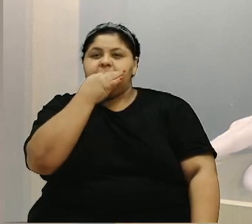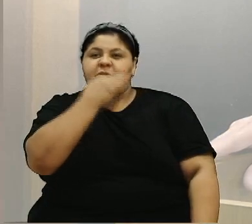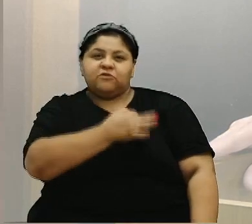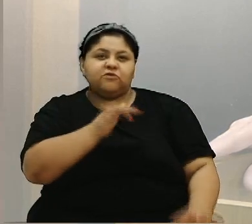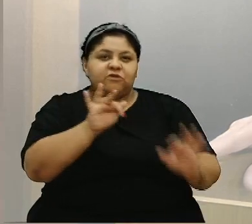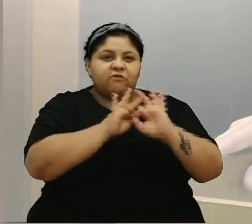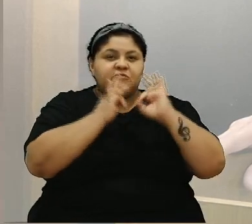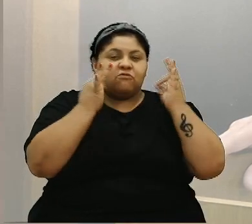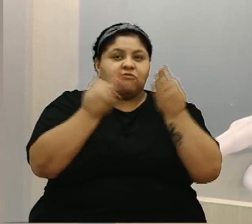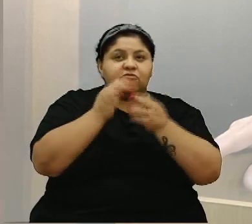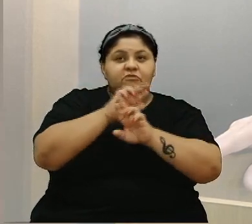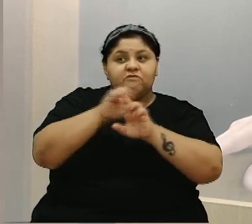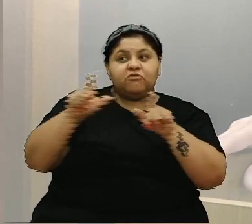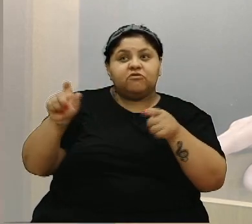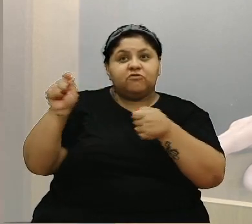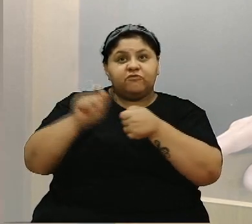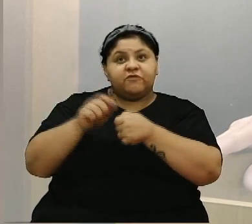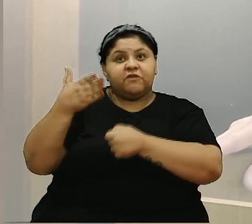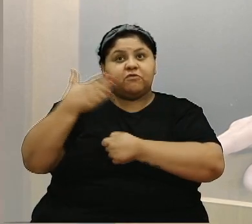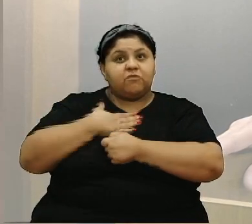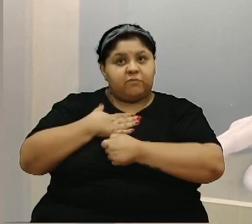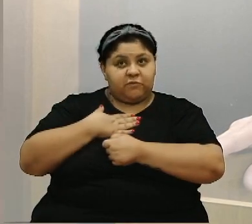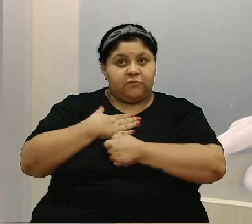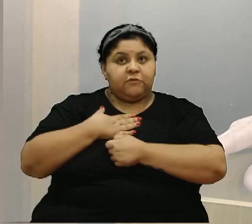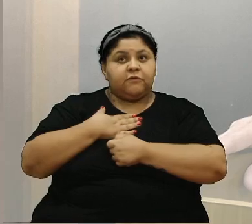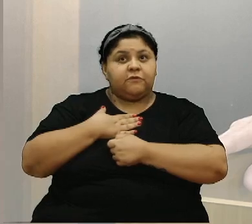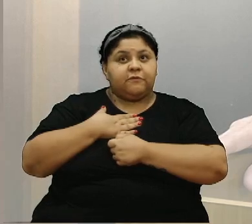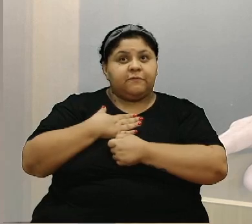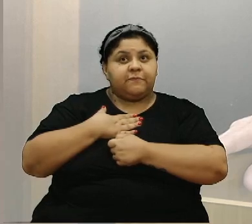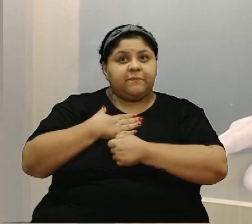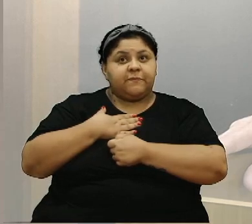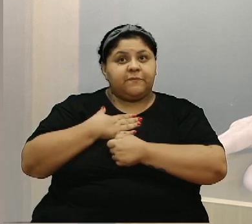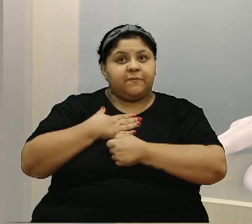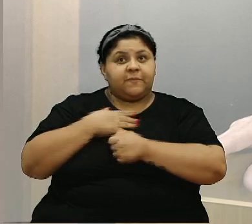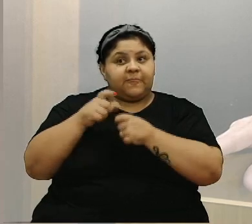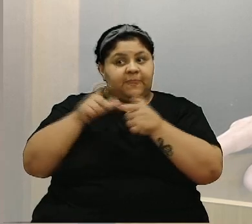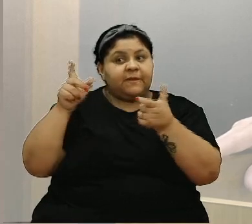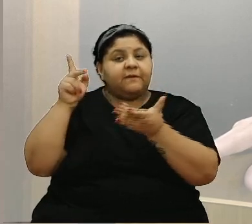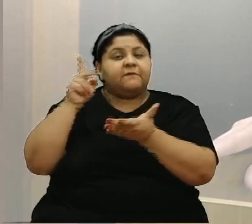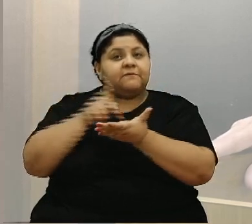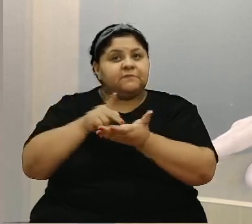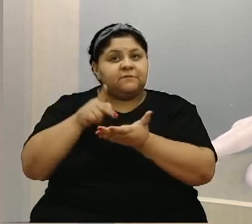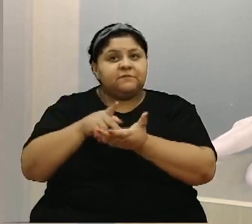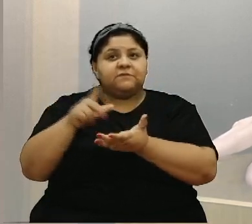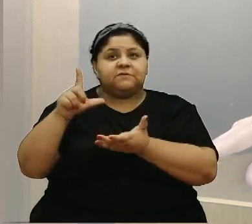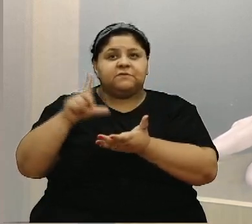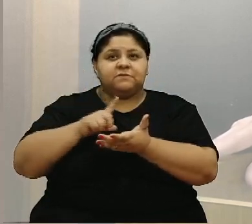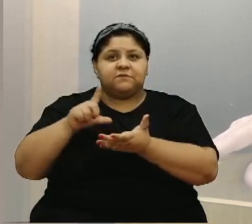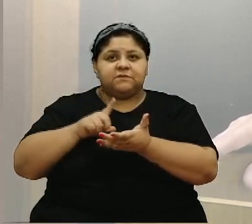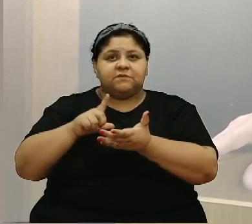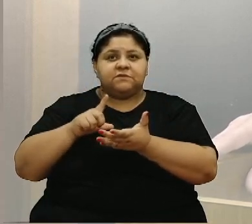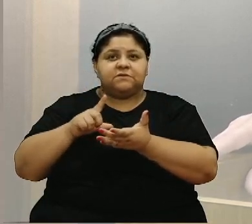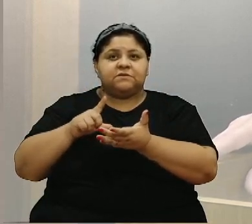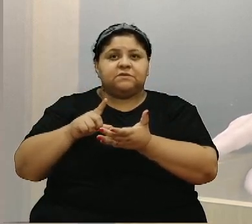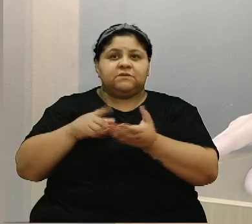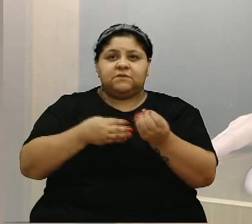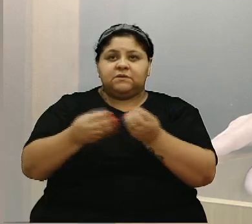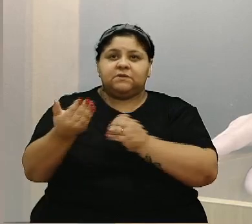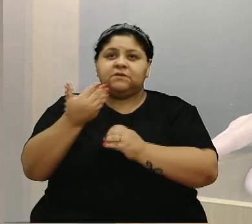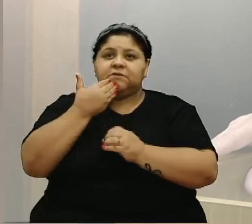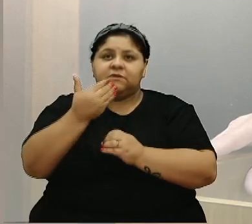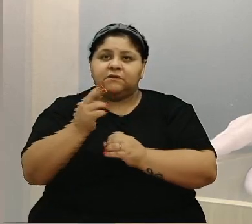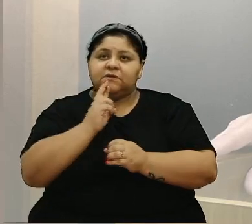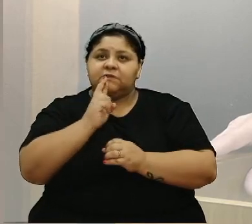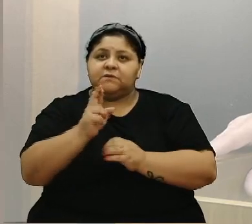ao contrário do que fizeram comigo, que essa é a grande verdade. Tem inúmeros pedidos de resposta